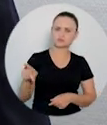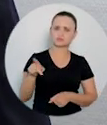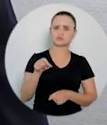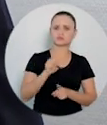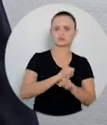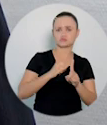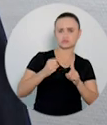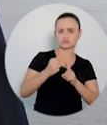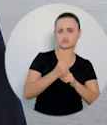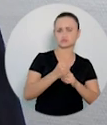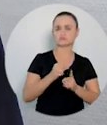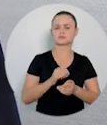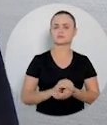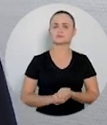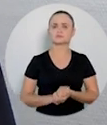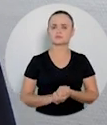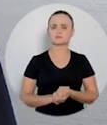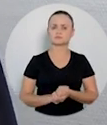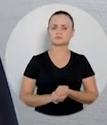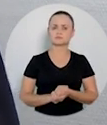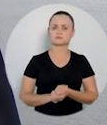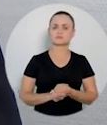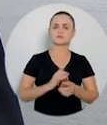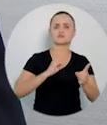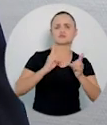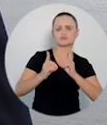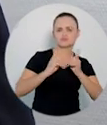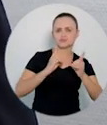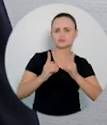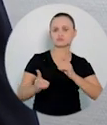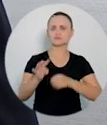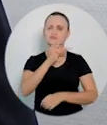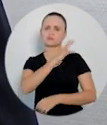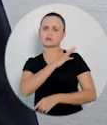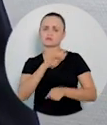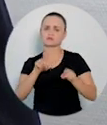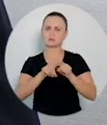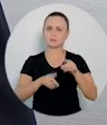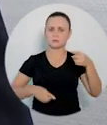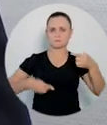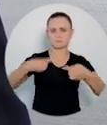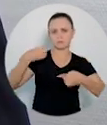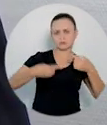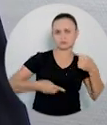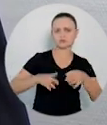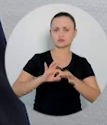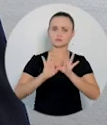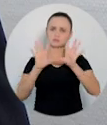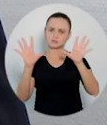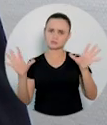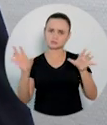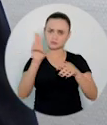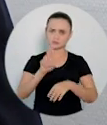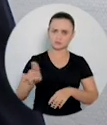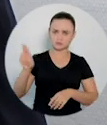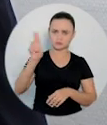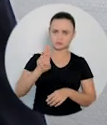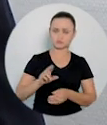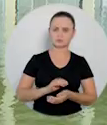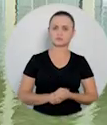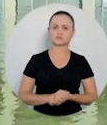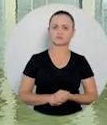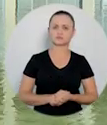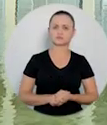corpo discente e a sociedade civil, fazer uma discussão técnica e política sobre a autonomia das